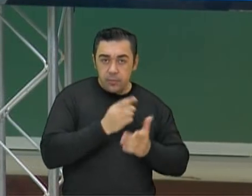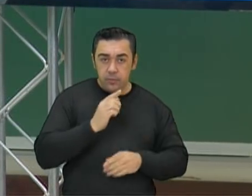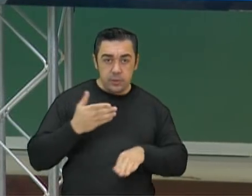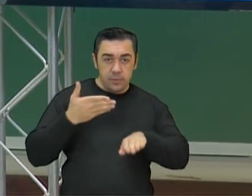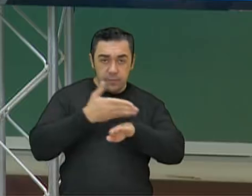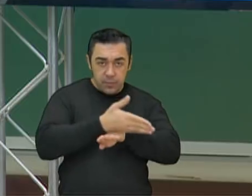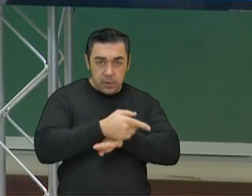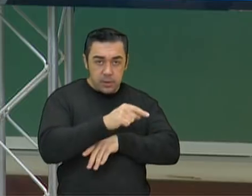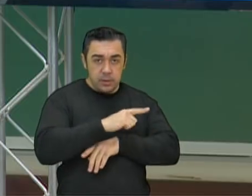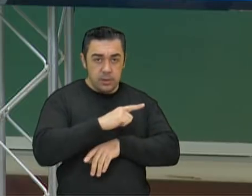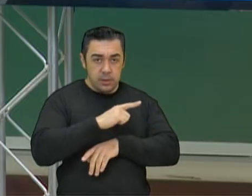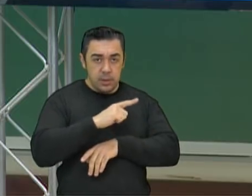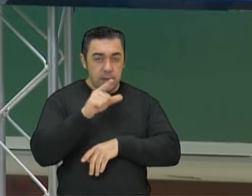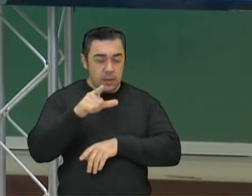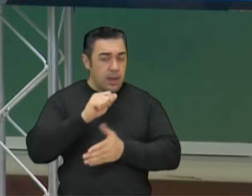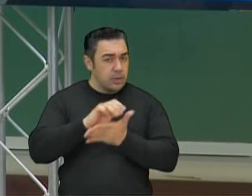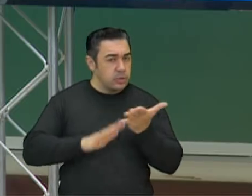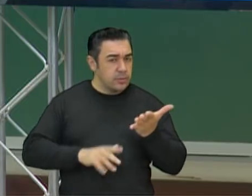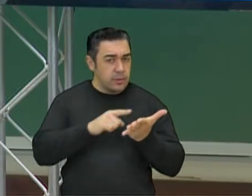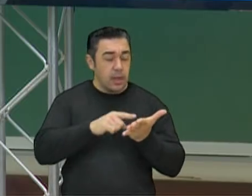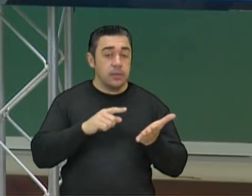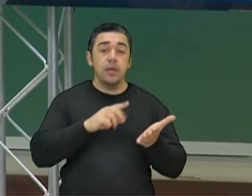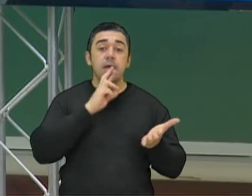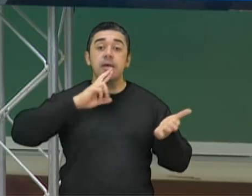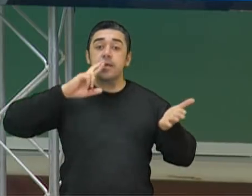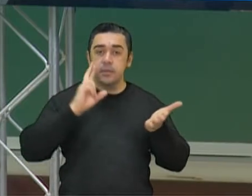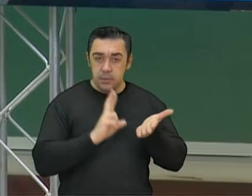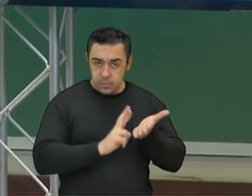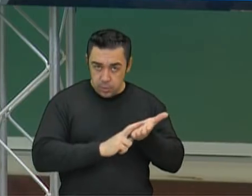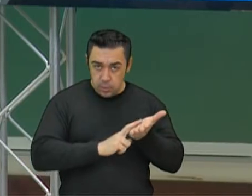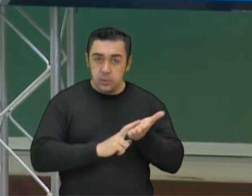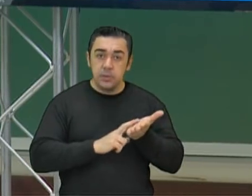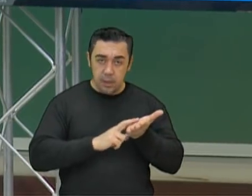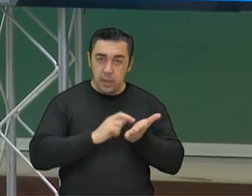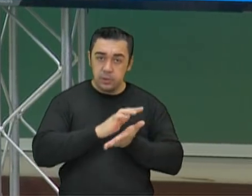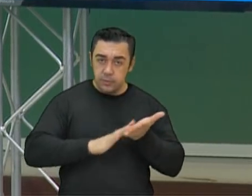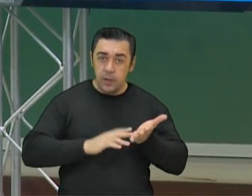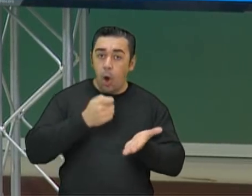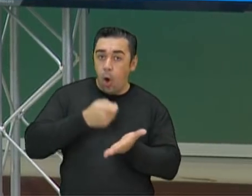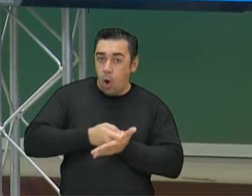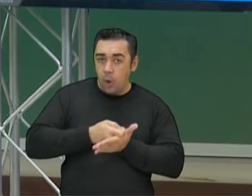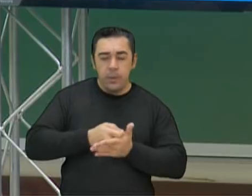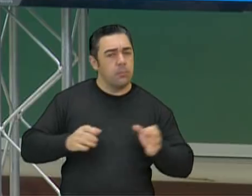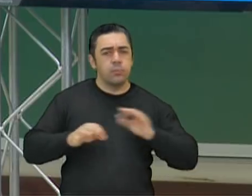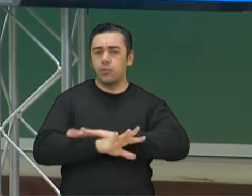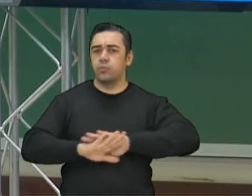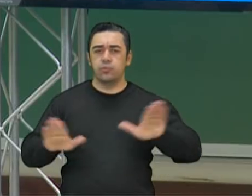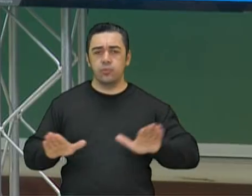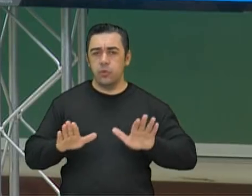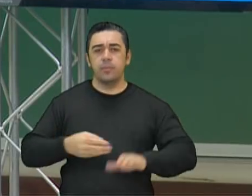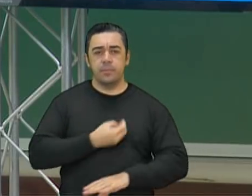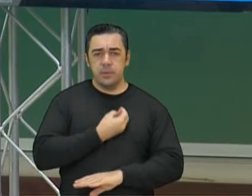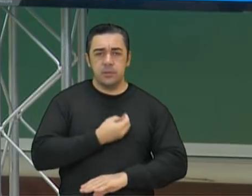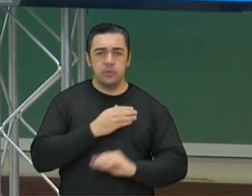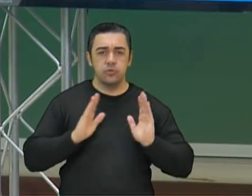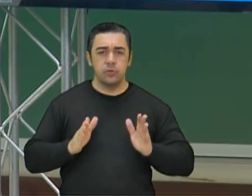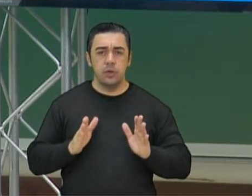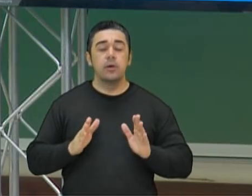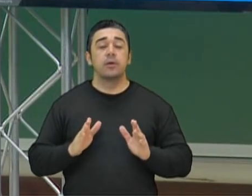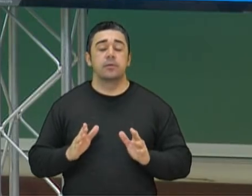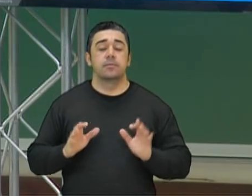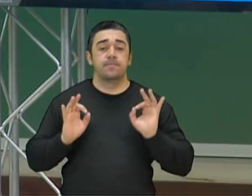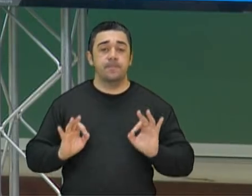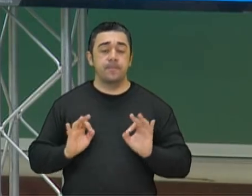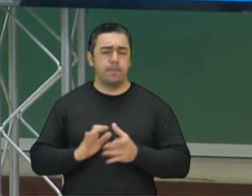que aparece sempre nas suas atividades e responder aquela atividade obrigatória. Pronto! Presença garantida e tá